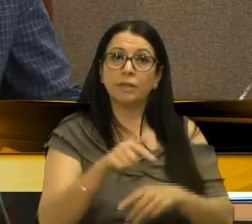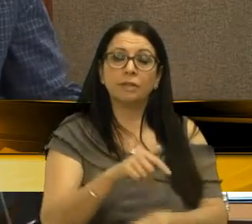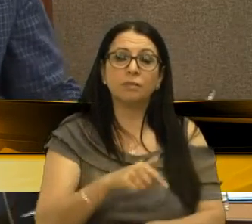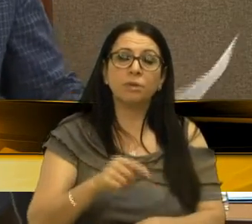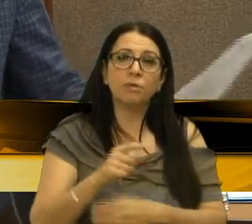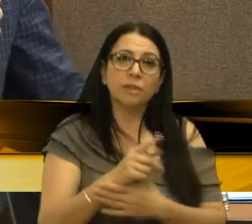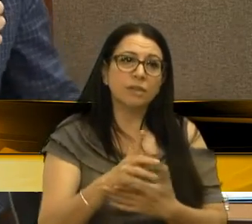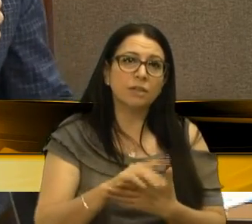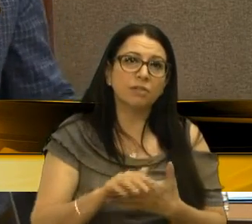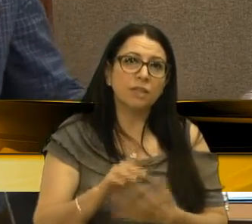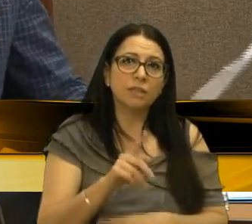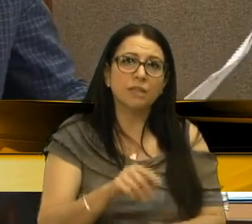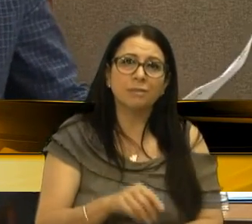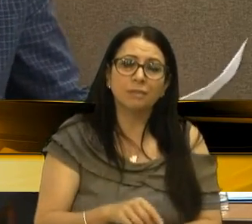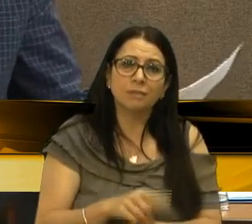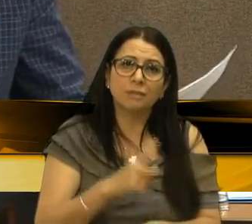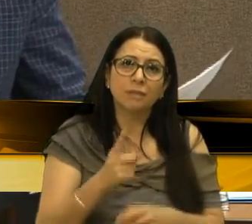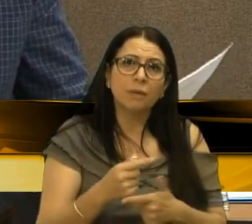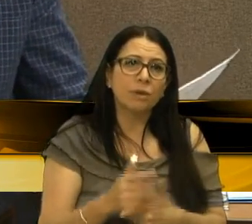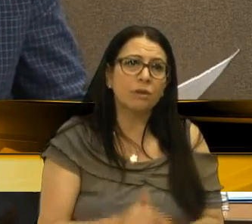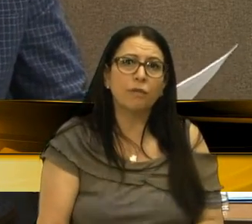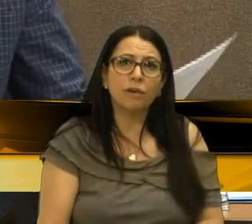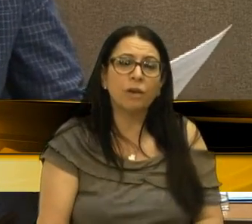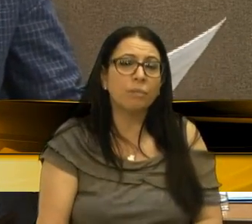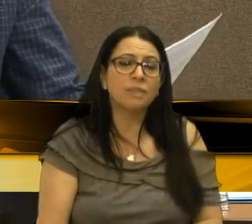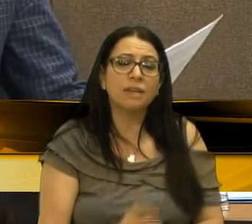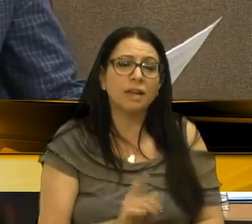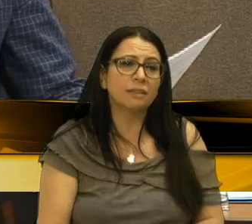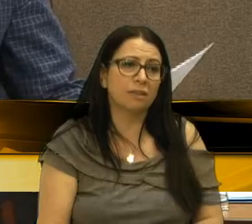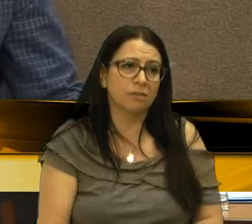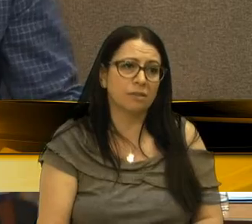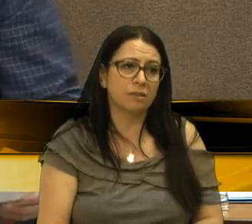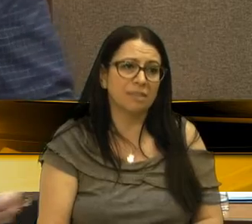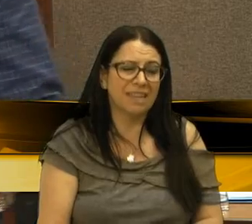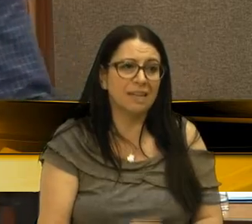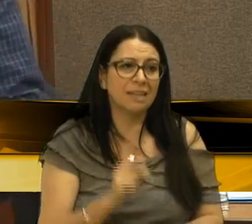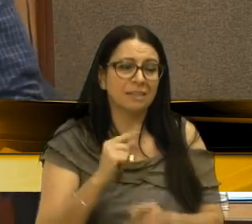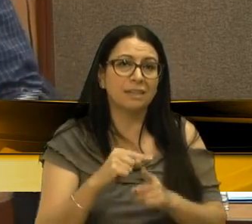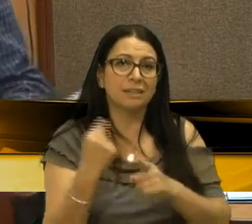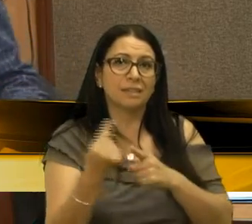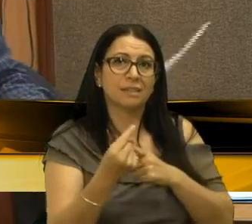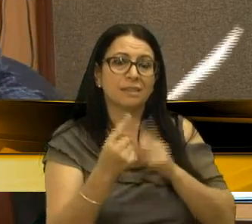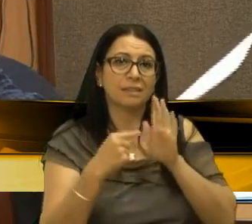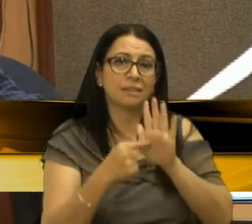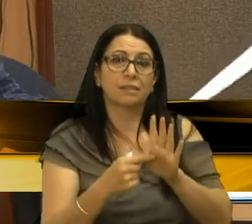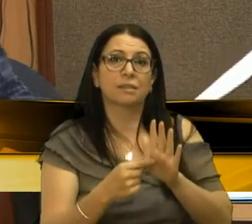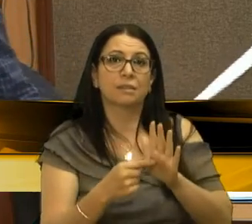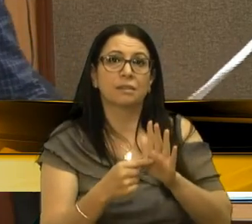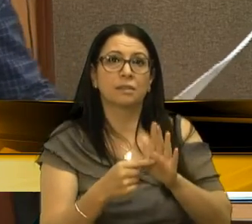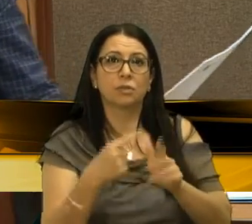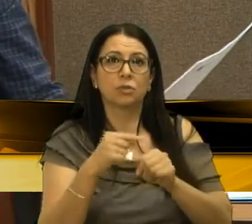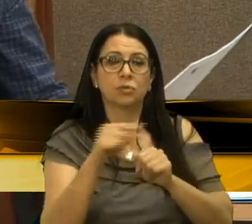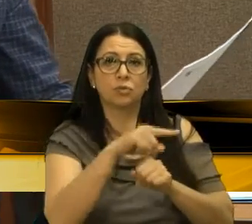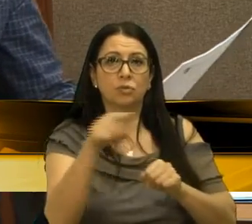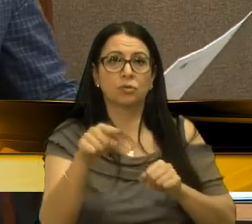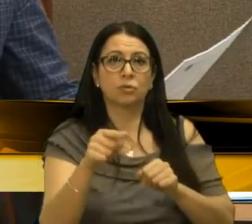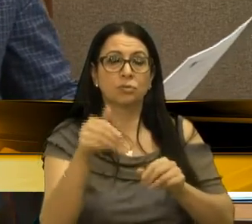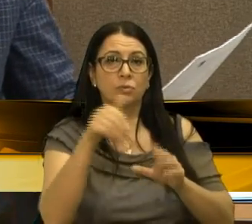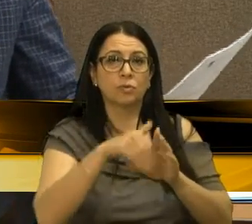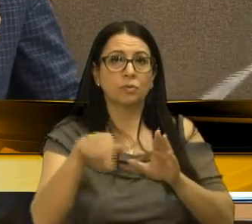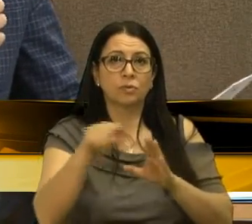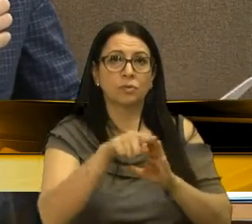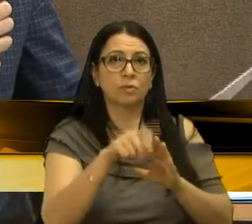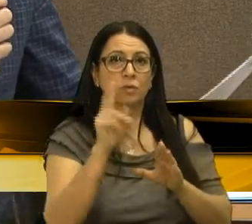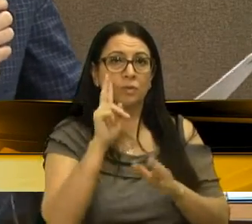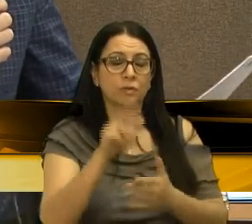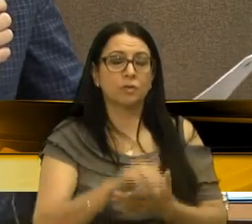essenciais como saúde, educação, enfim, portanto, o que está se pretendendo, o que vem à baila para a votação, né, o que se